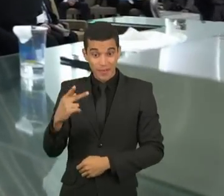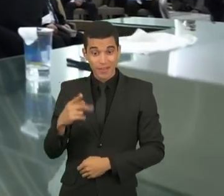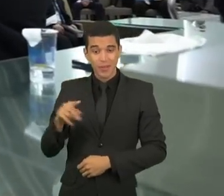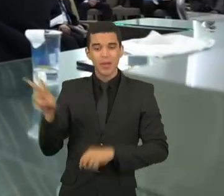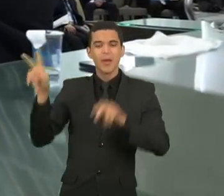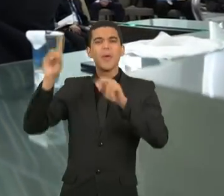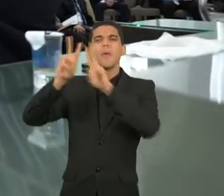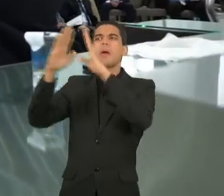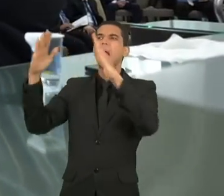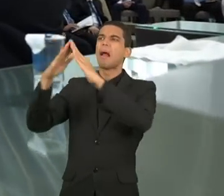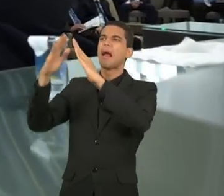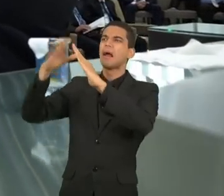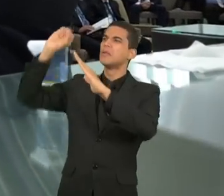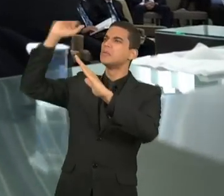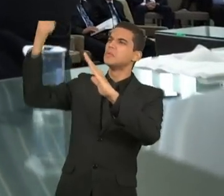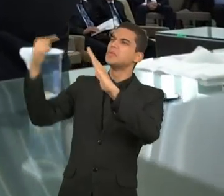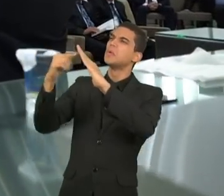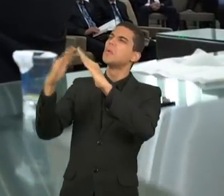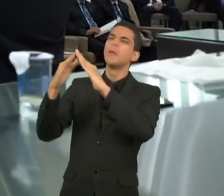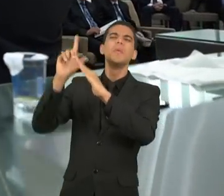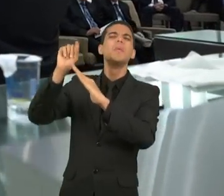chama